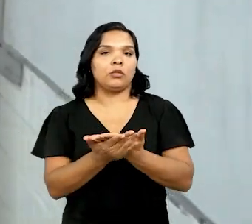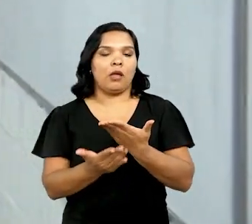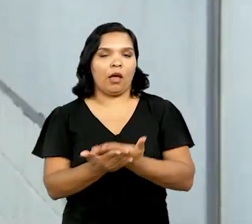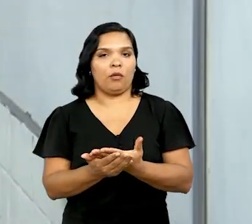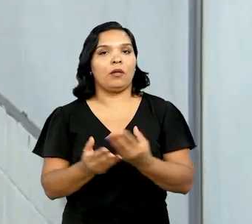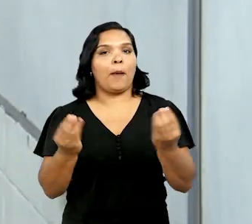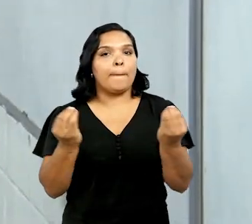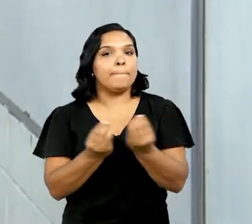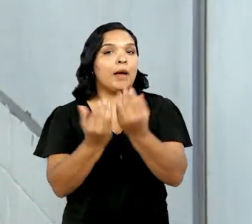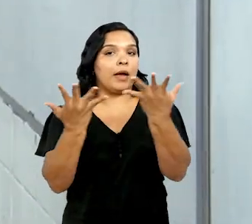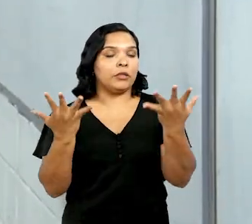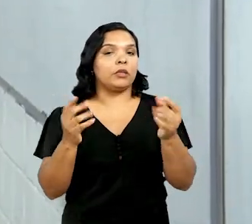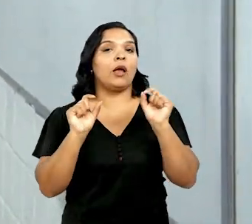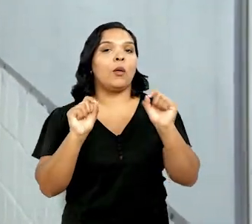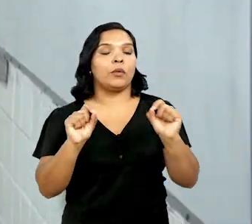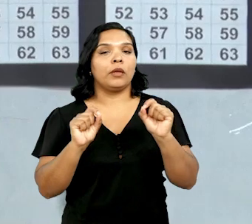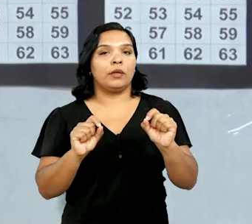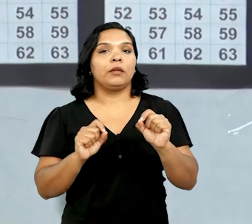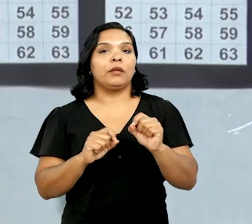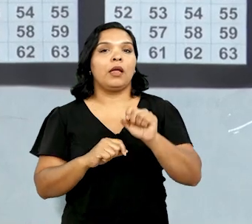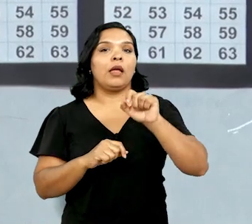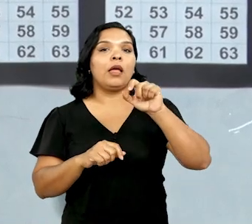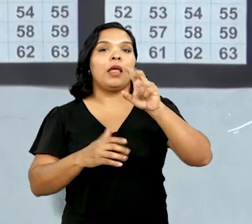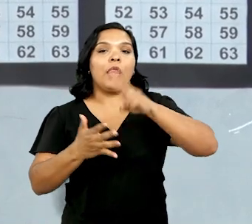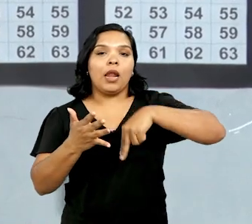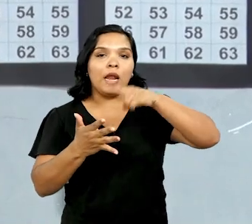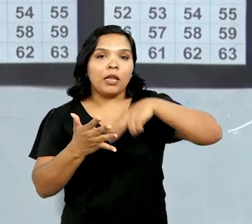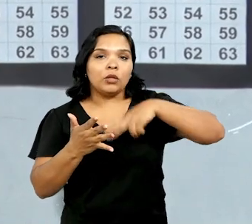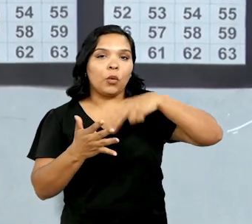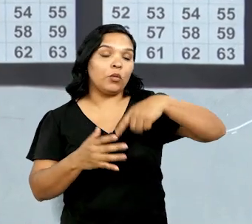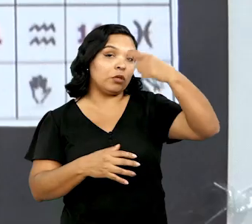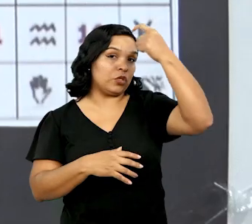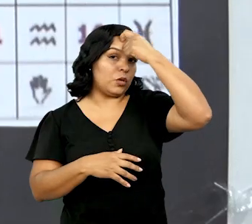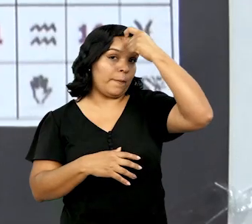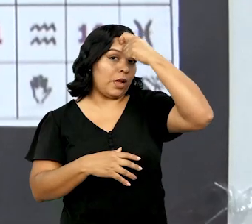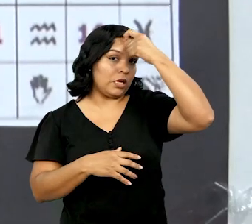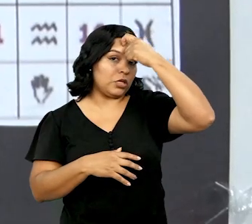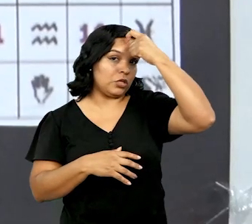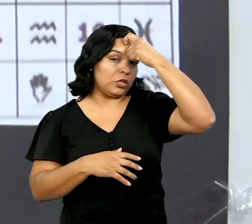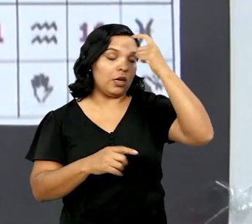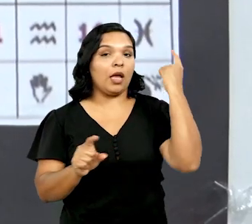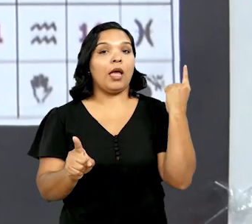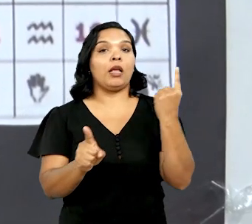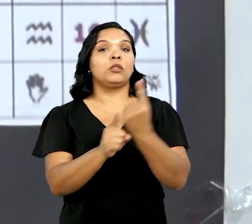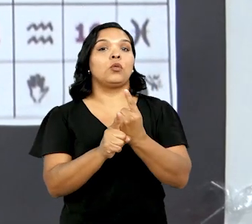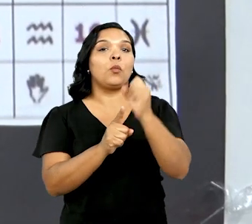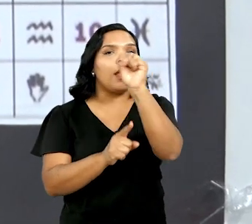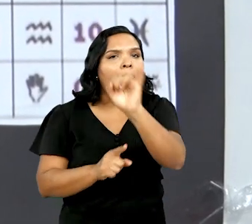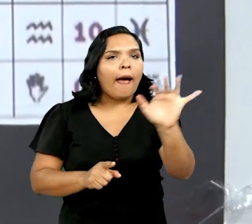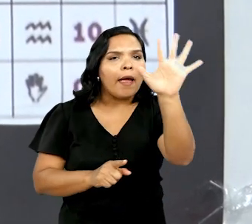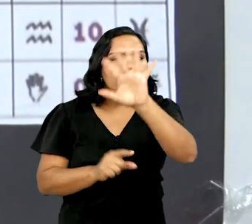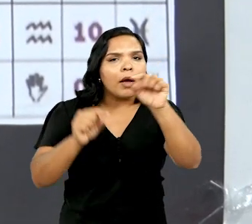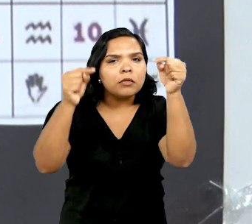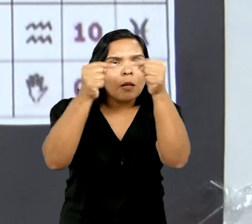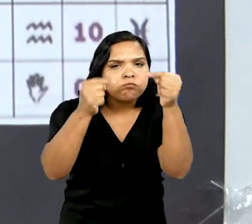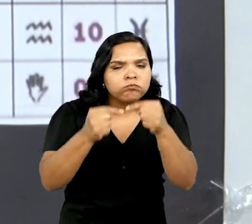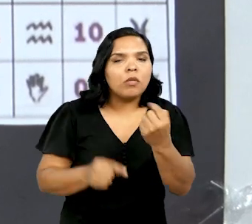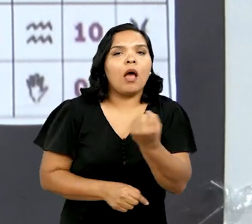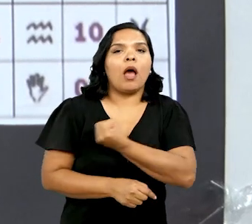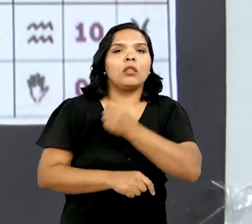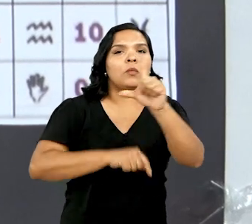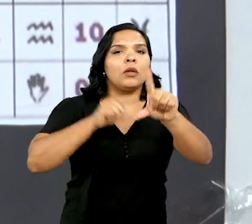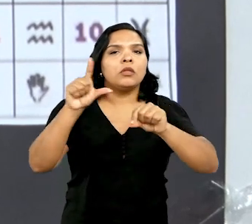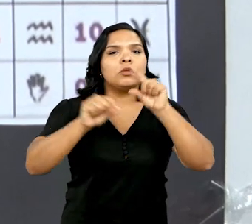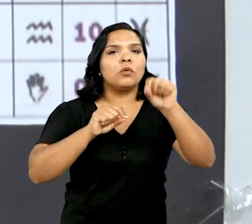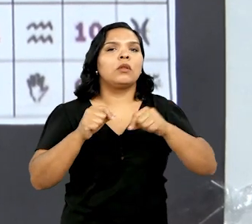dos truques aplicados pelo professor é chamado de leitor de mentes. O objetivo é descobrir a imagem associada ao